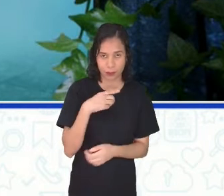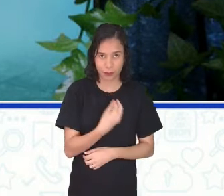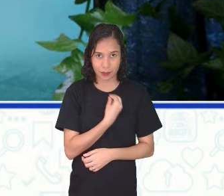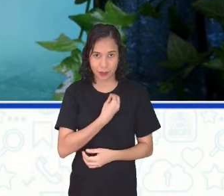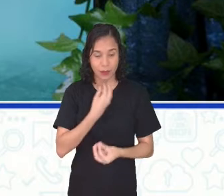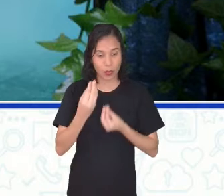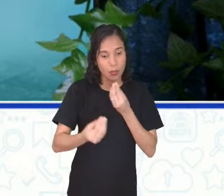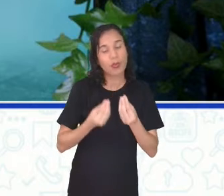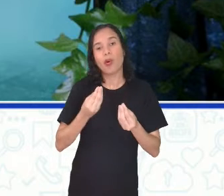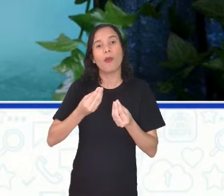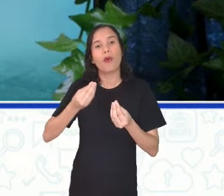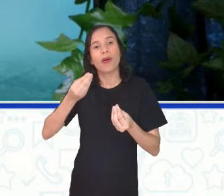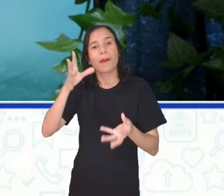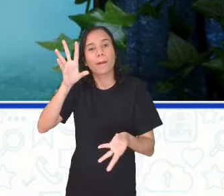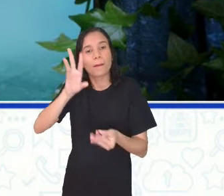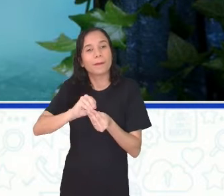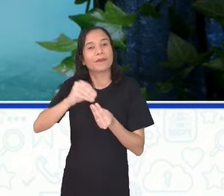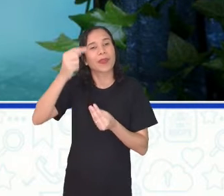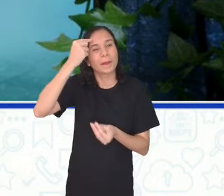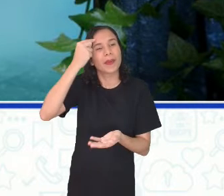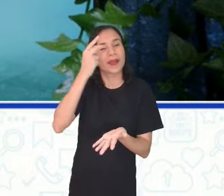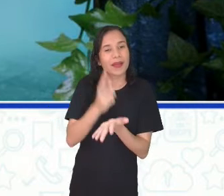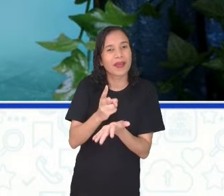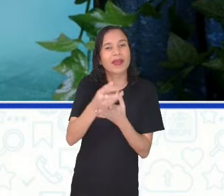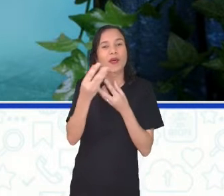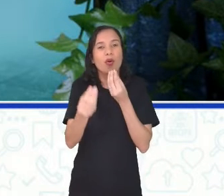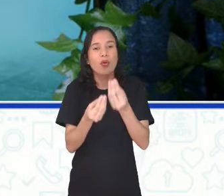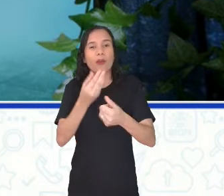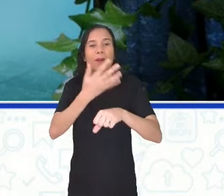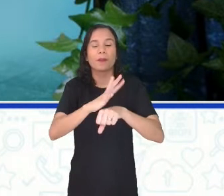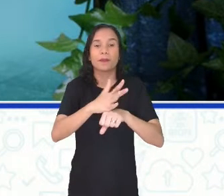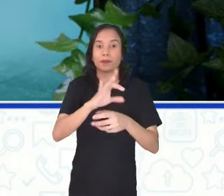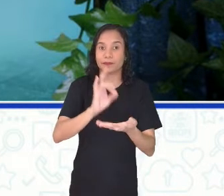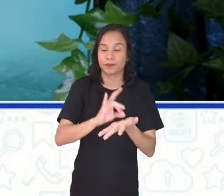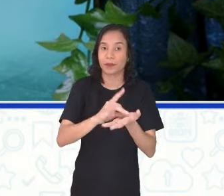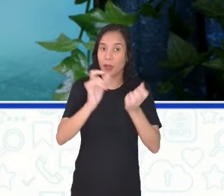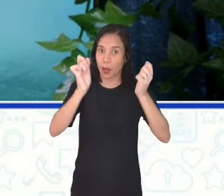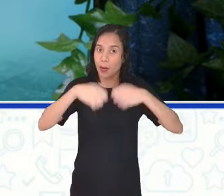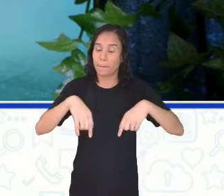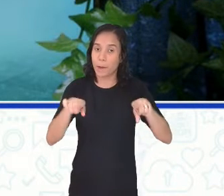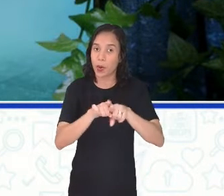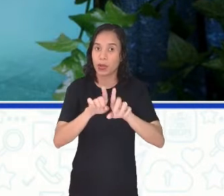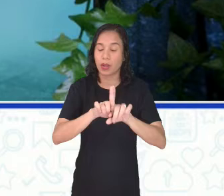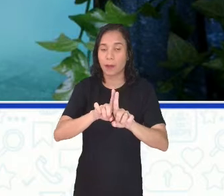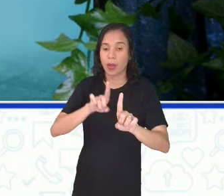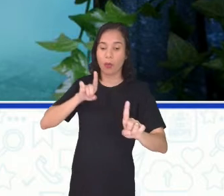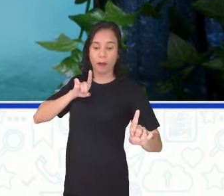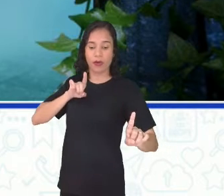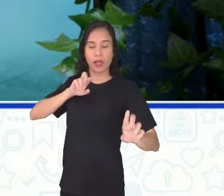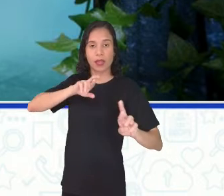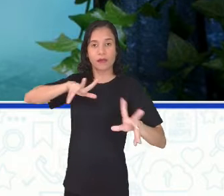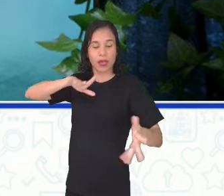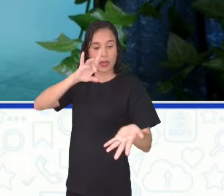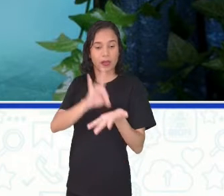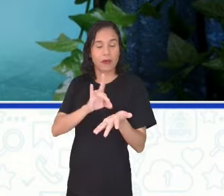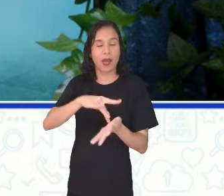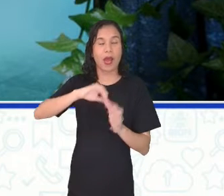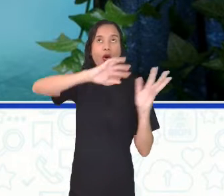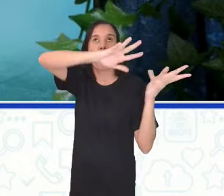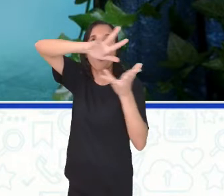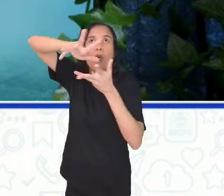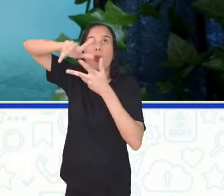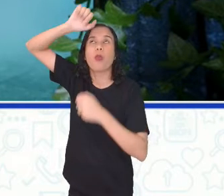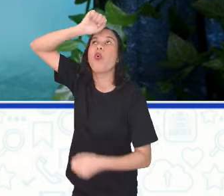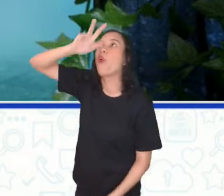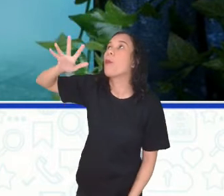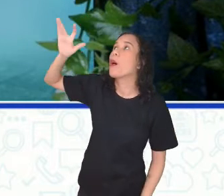de réplica, mas sempre pensando em como lidar com essa realidade. Pode ser, inclusive, um afastamento do real, um mundo imaginado,